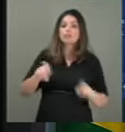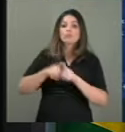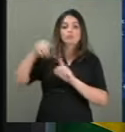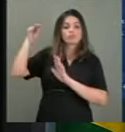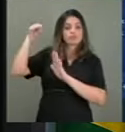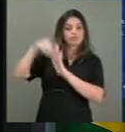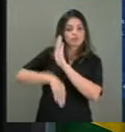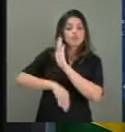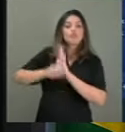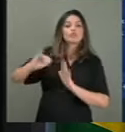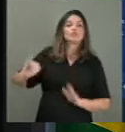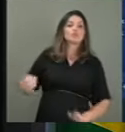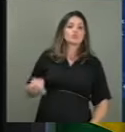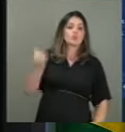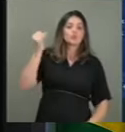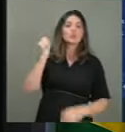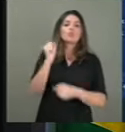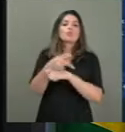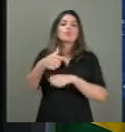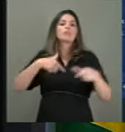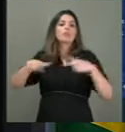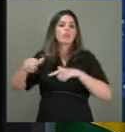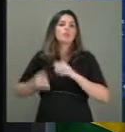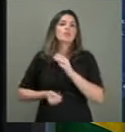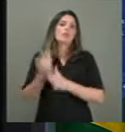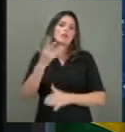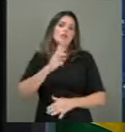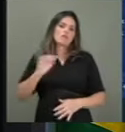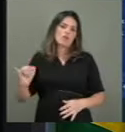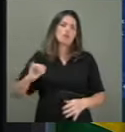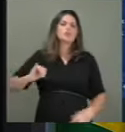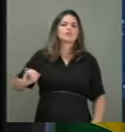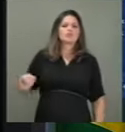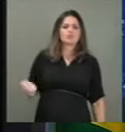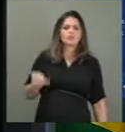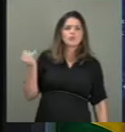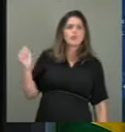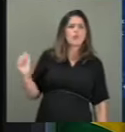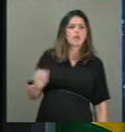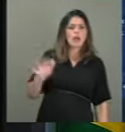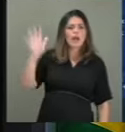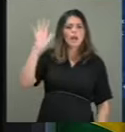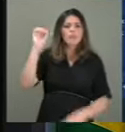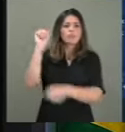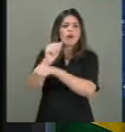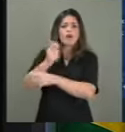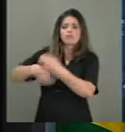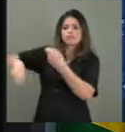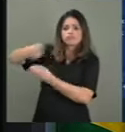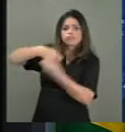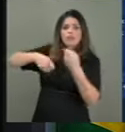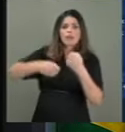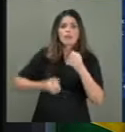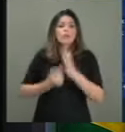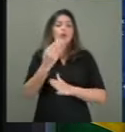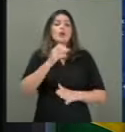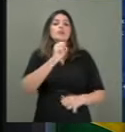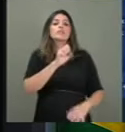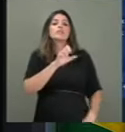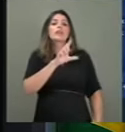Junho para que novos empregos sejam criados os juros altos paralisam economia a produção a SELIC está em